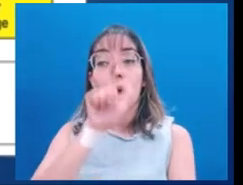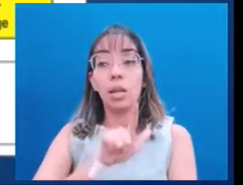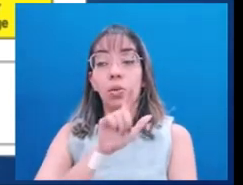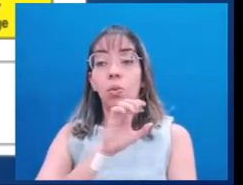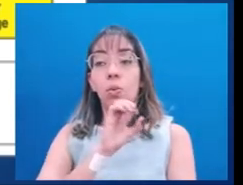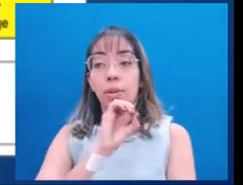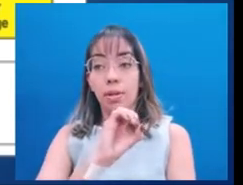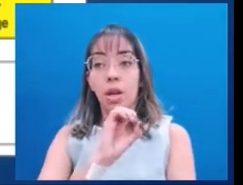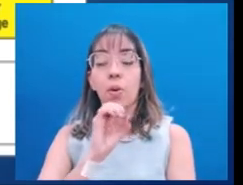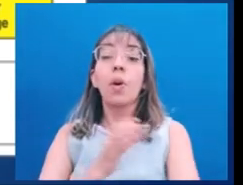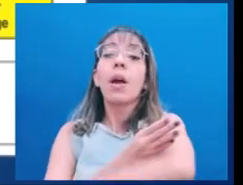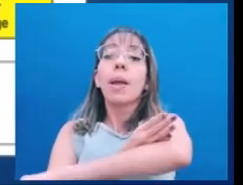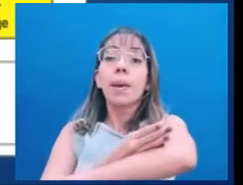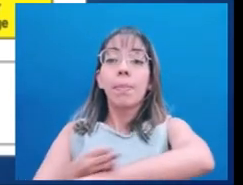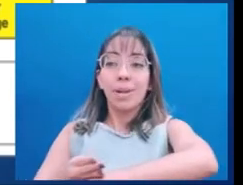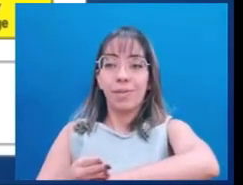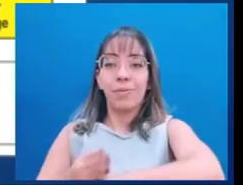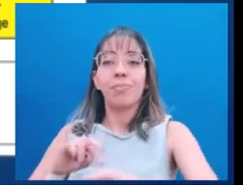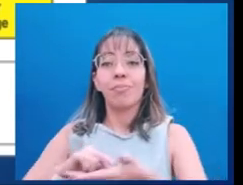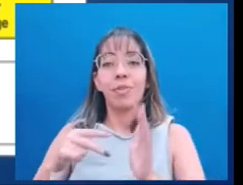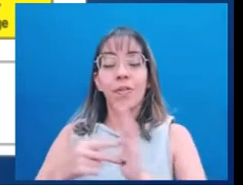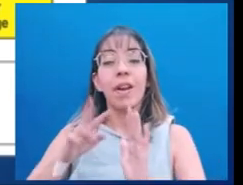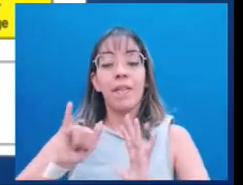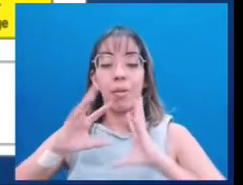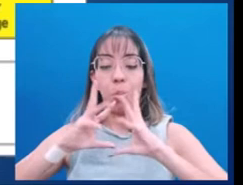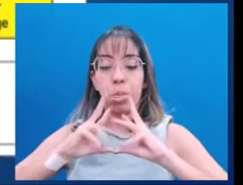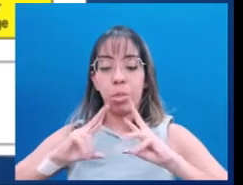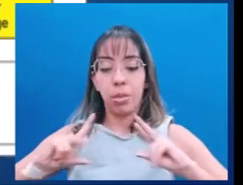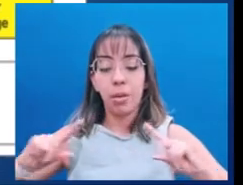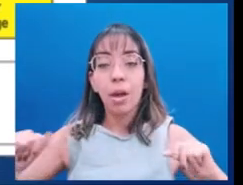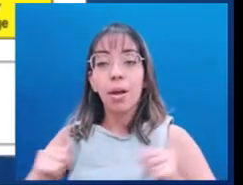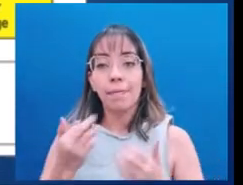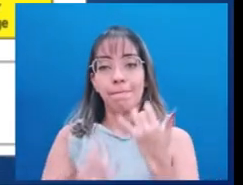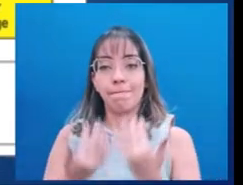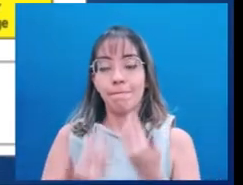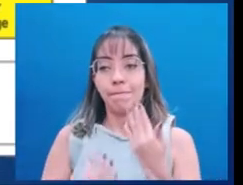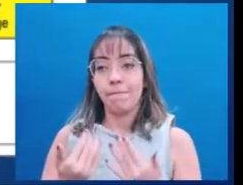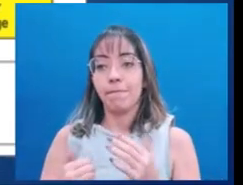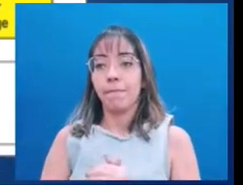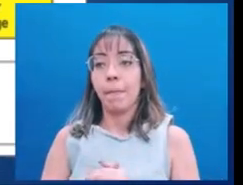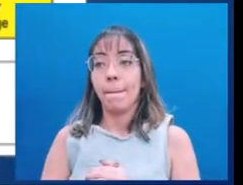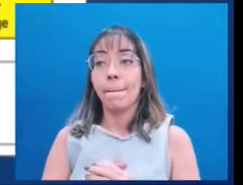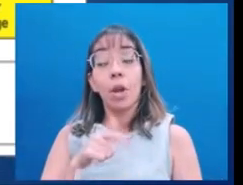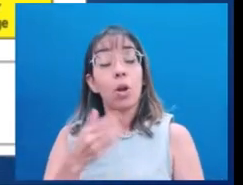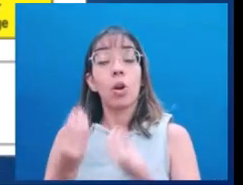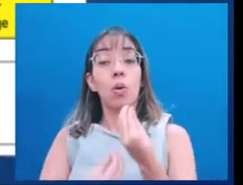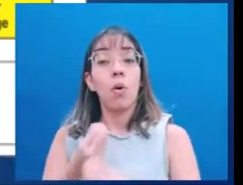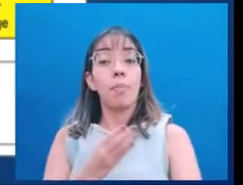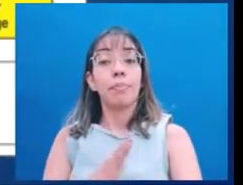específico, é uma substância, né, corrosiva. Então, um exemplo aqui prático do diagrama de